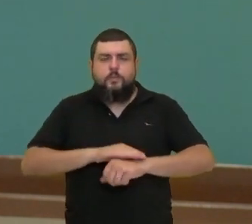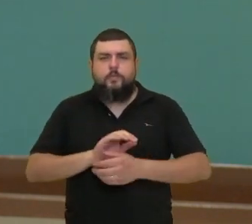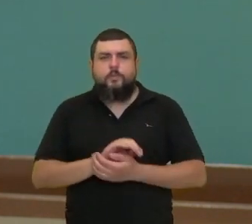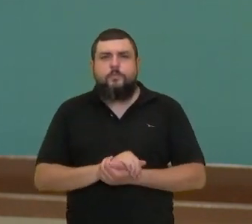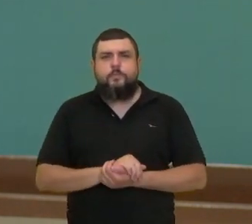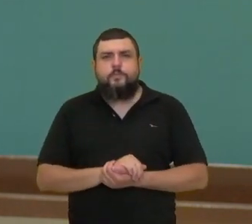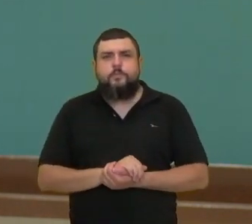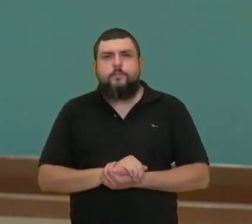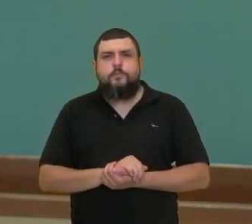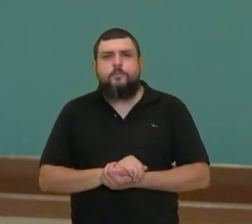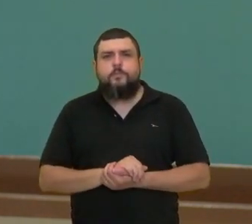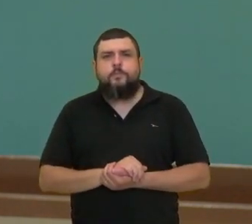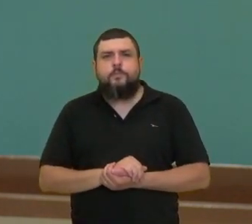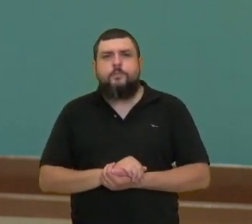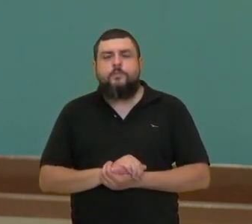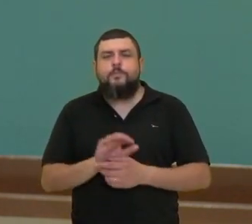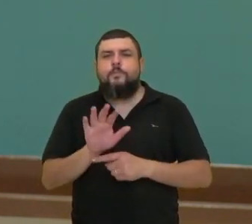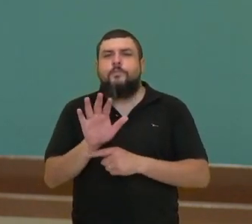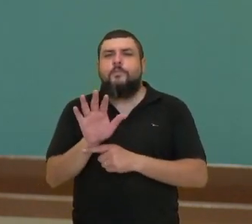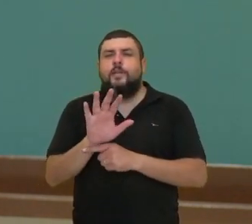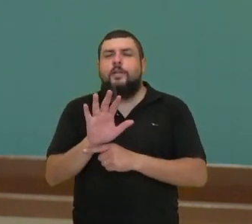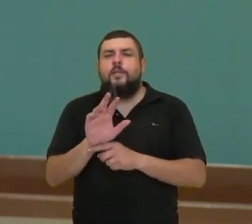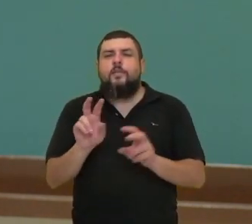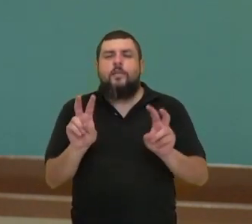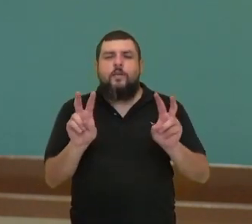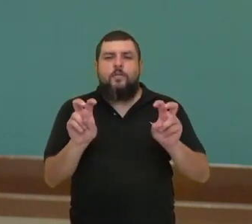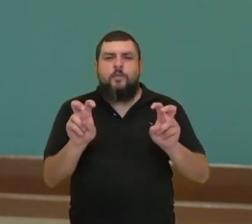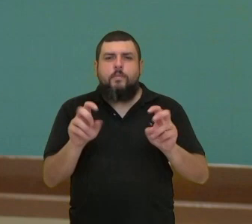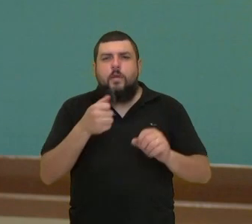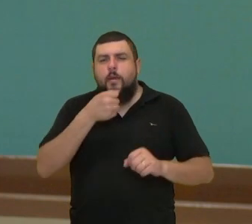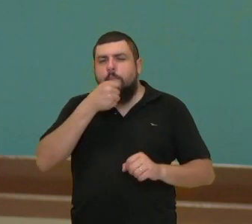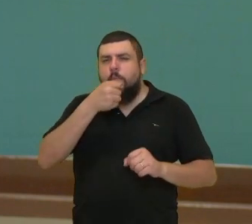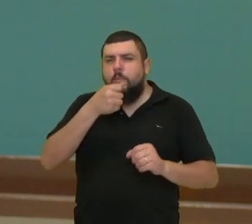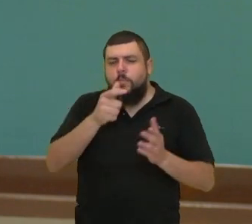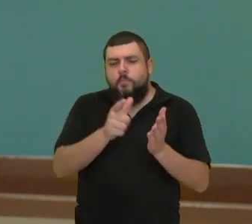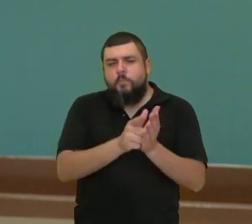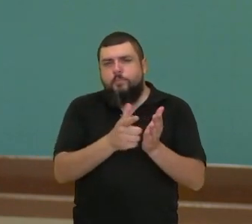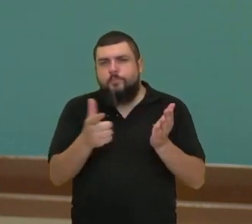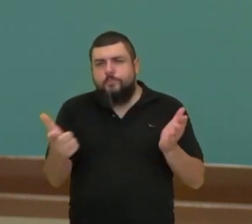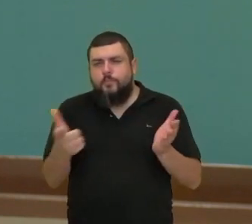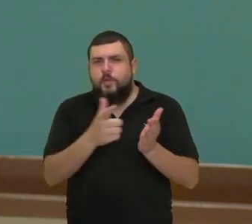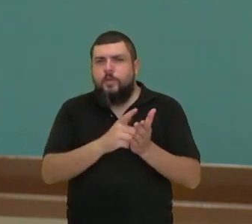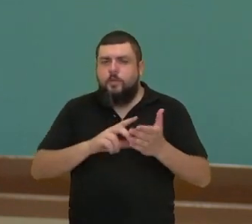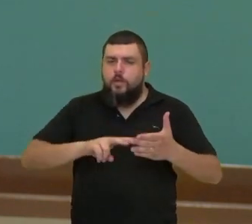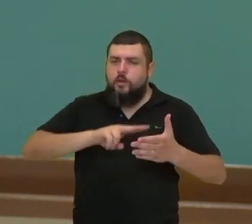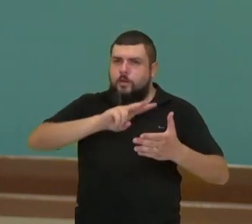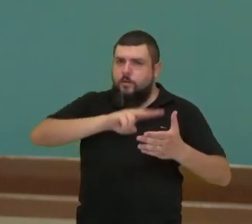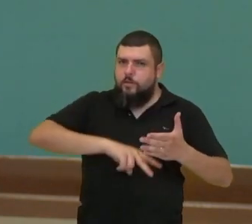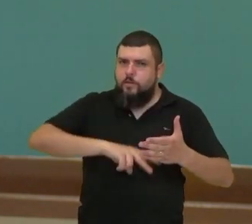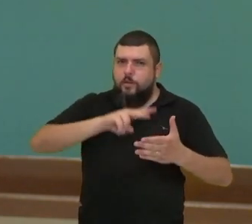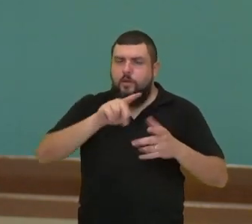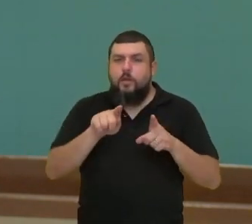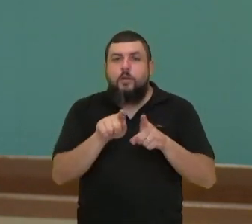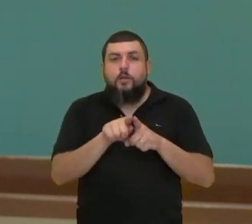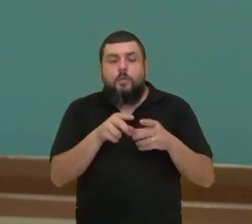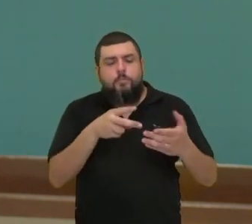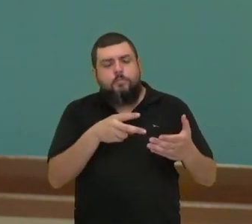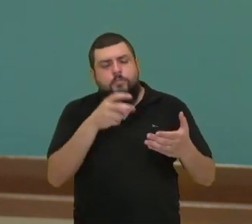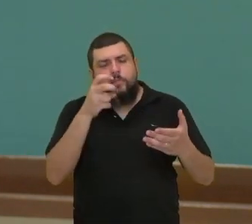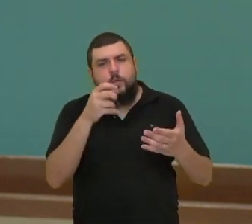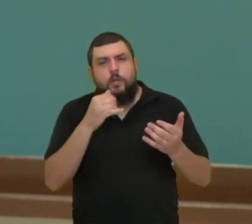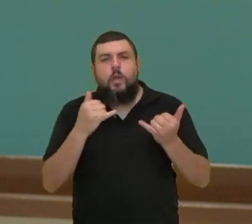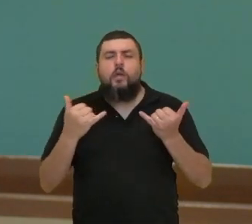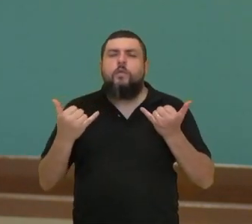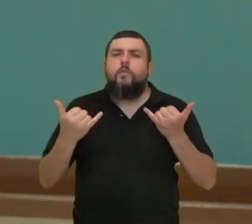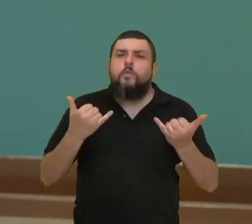Neste vídeo, nós falamos sobre a reportagem. Nós lemos um trecho de uma reportagem, identificamos informações